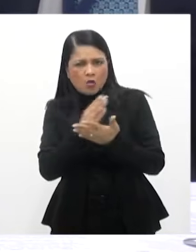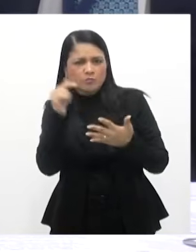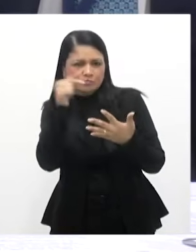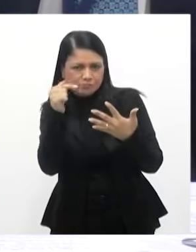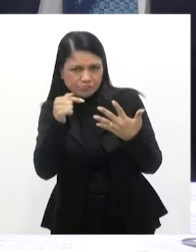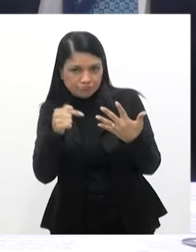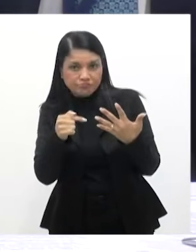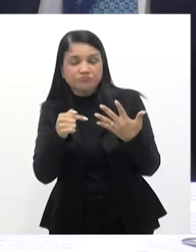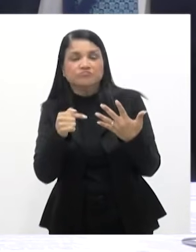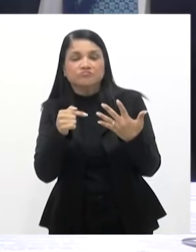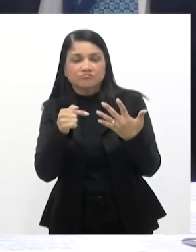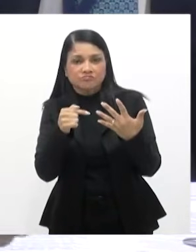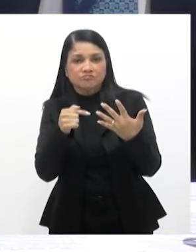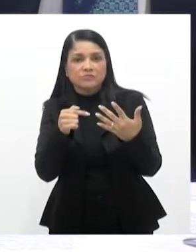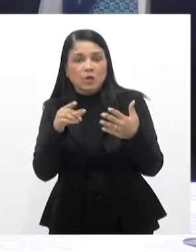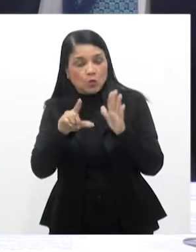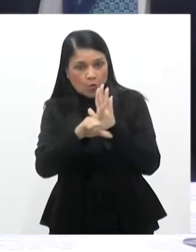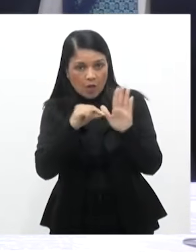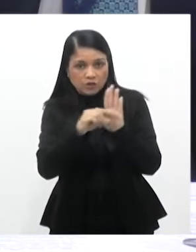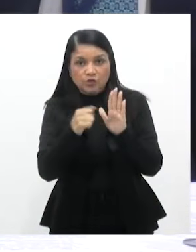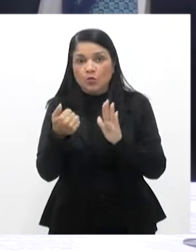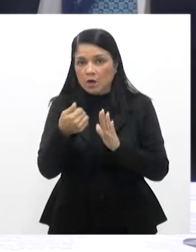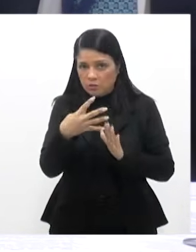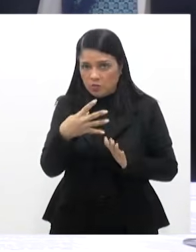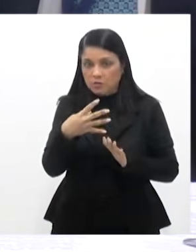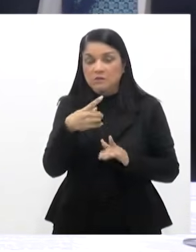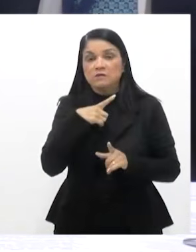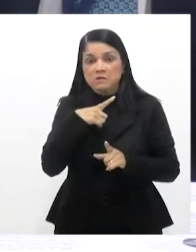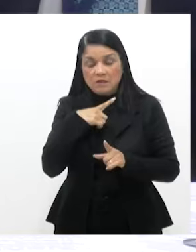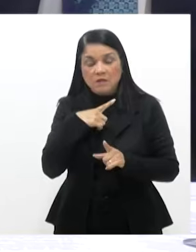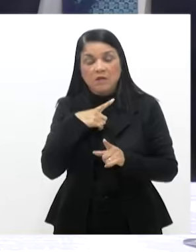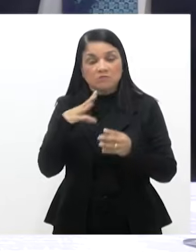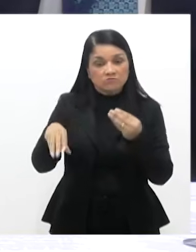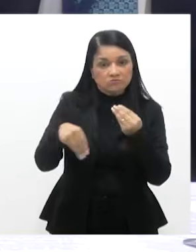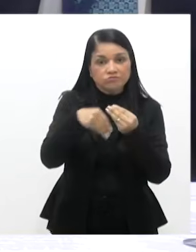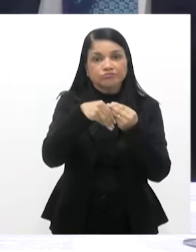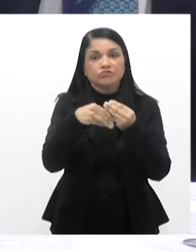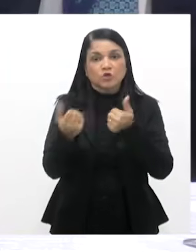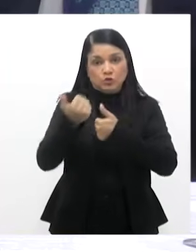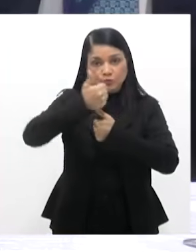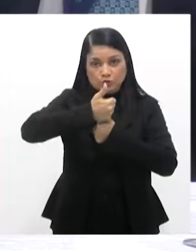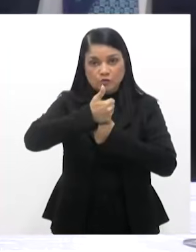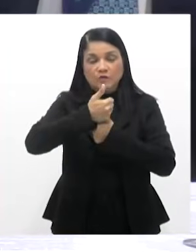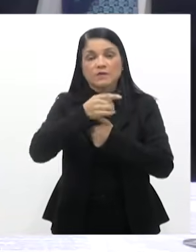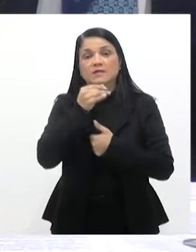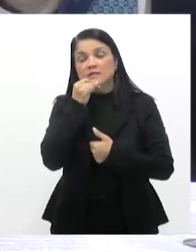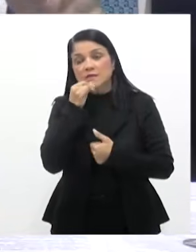alguns preceitos que estão no artigo 14, inclusive a gente coloca no substitutivo.